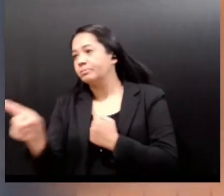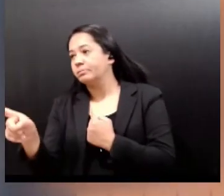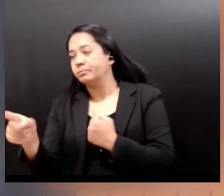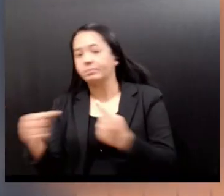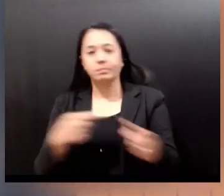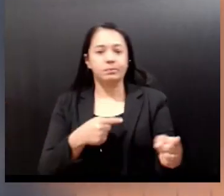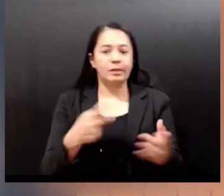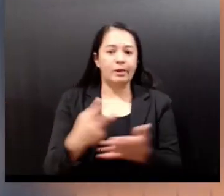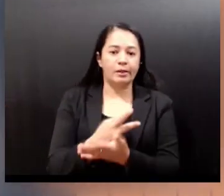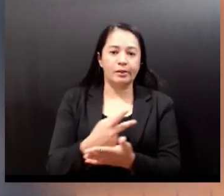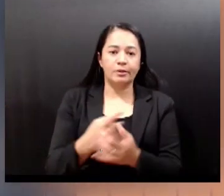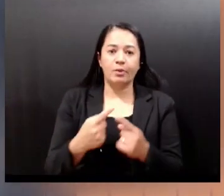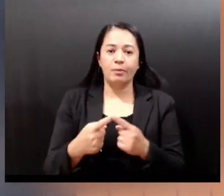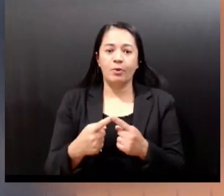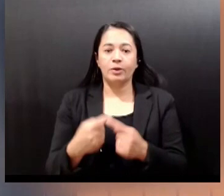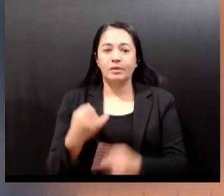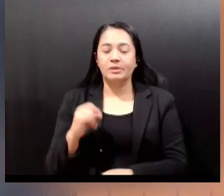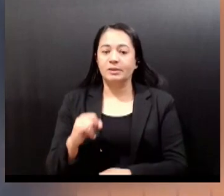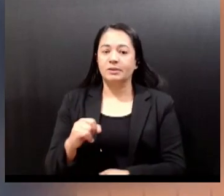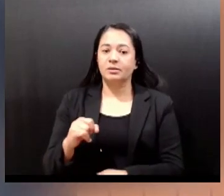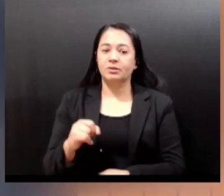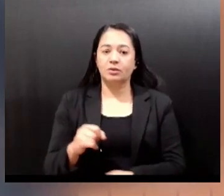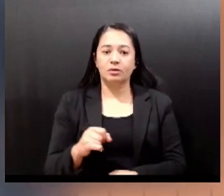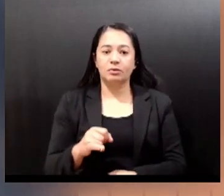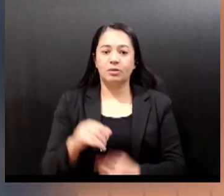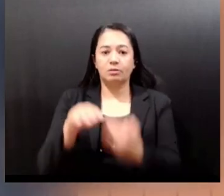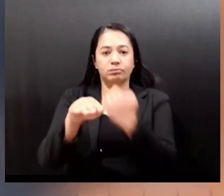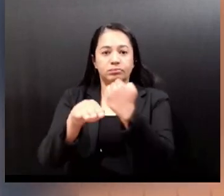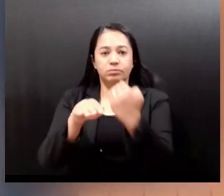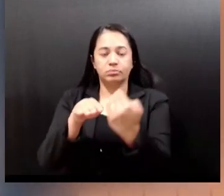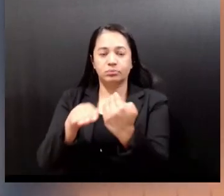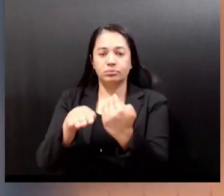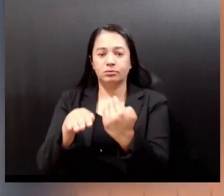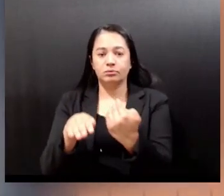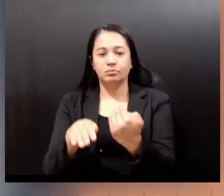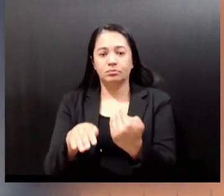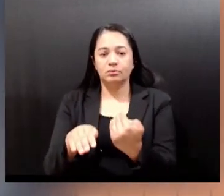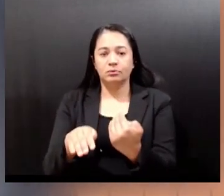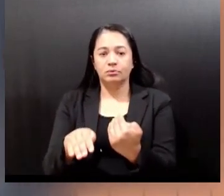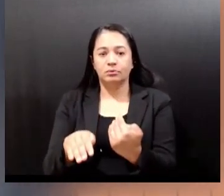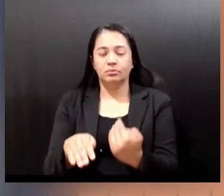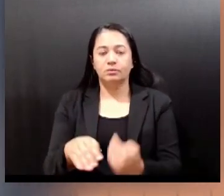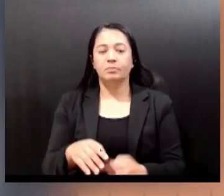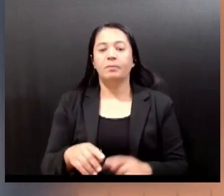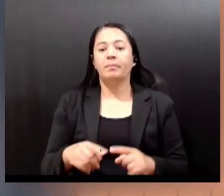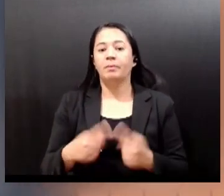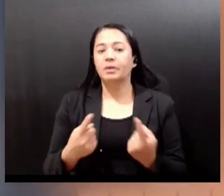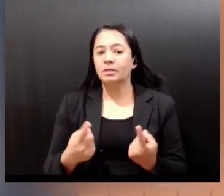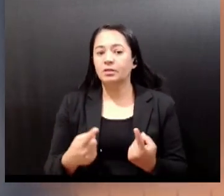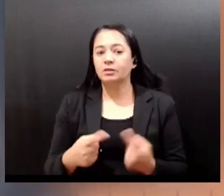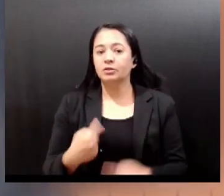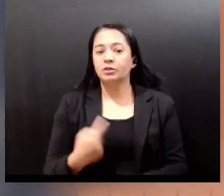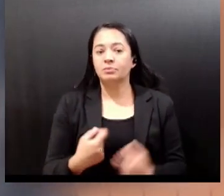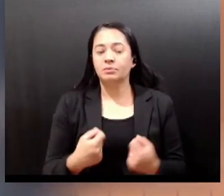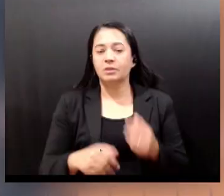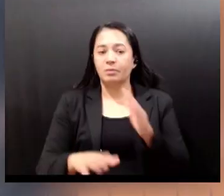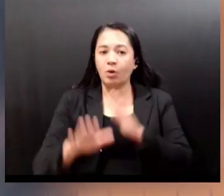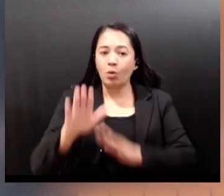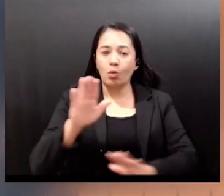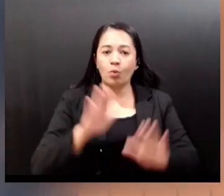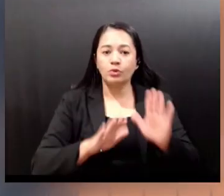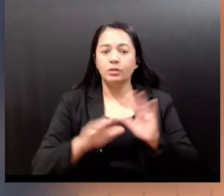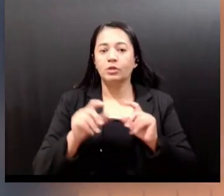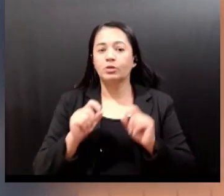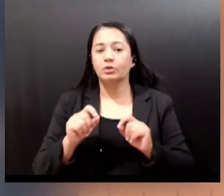rua tiver a mão dupla, então não tem como a gente bloquear. E a gente tem que tomar muito cuidado com essa questão de